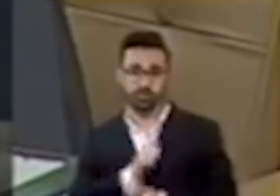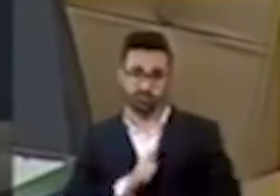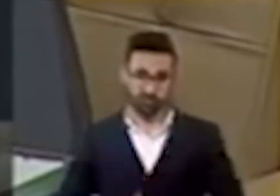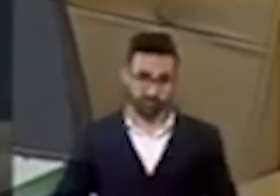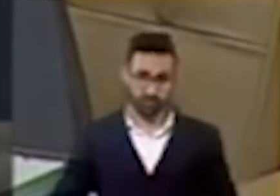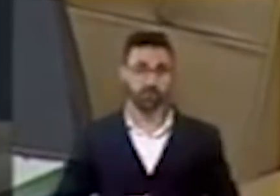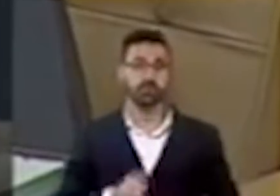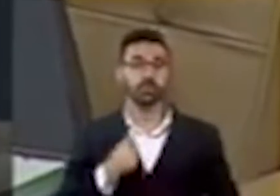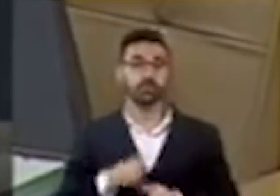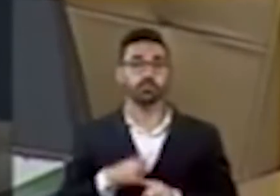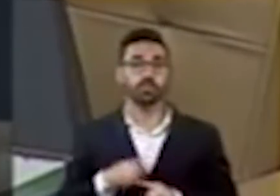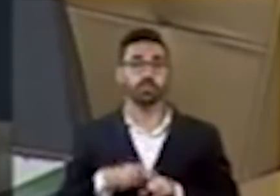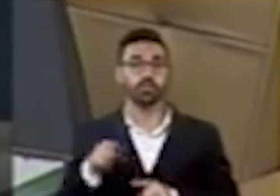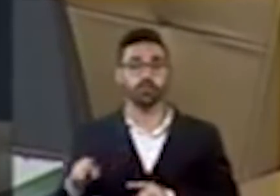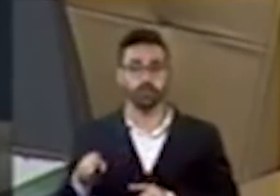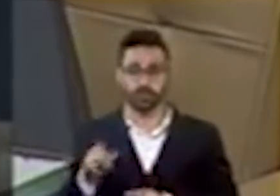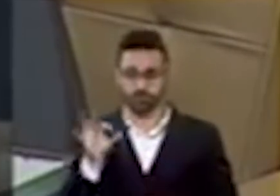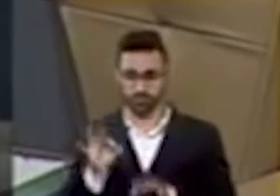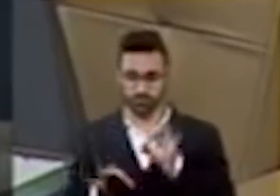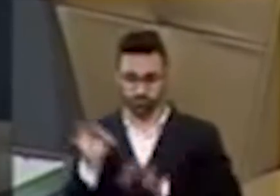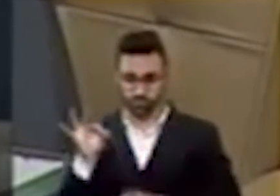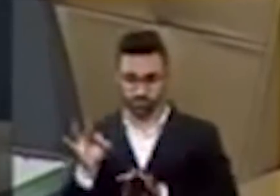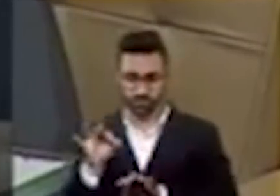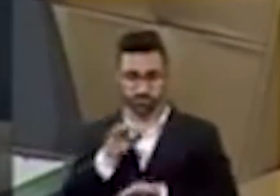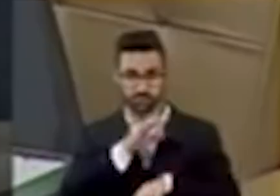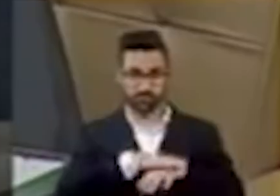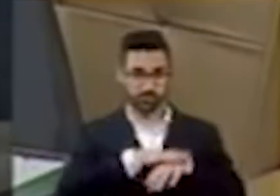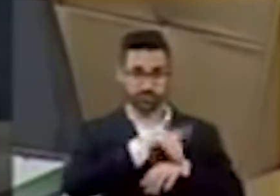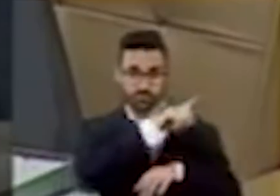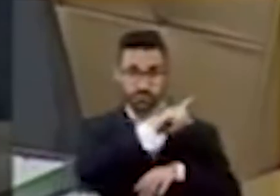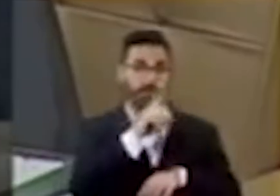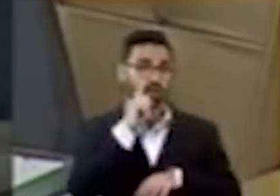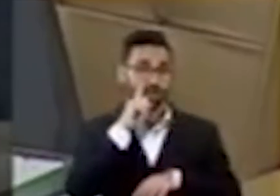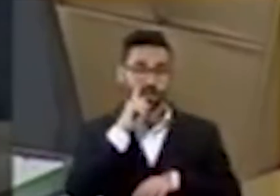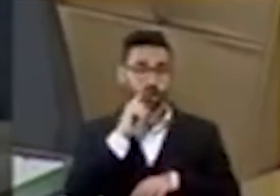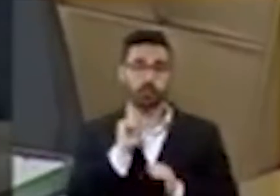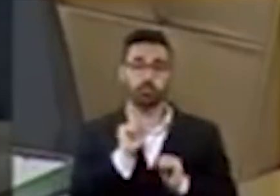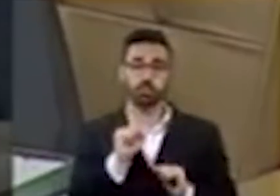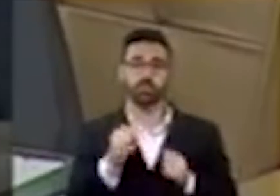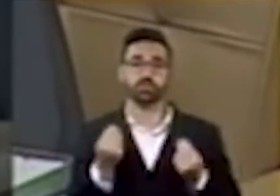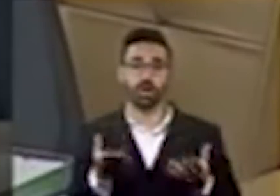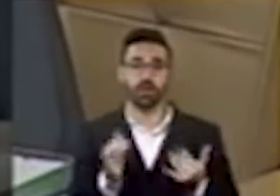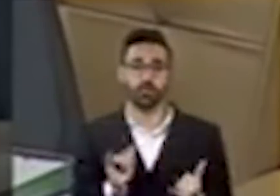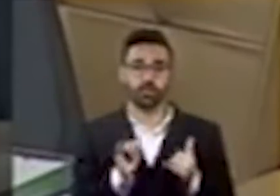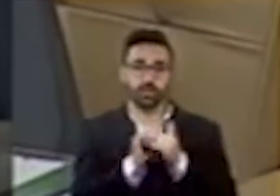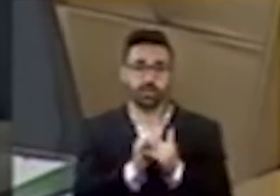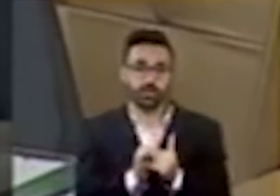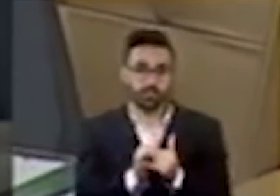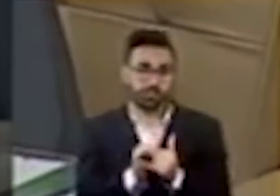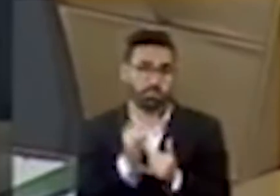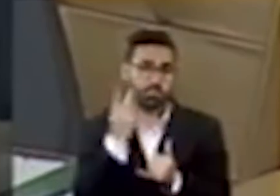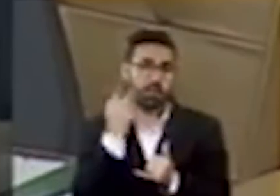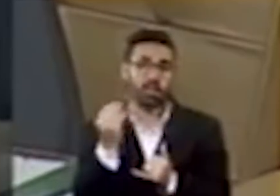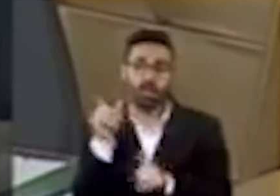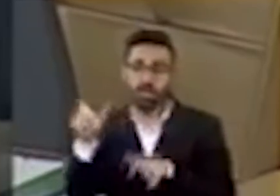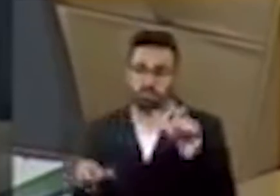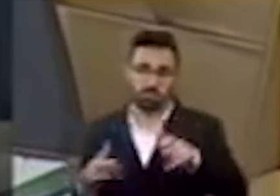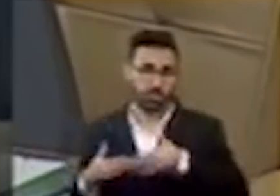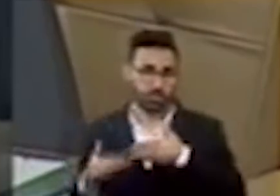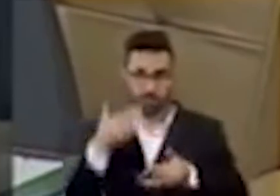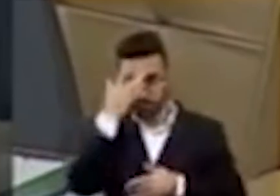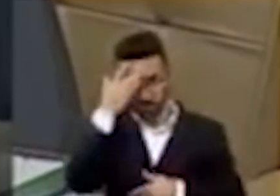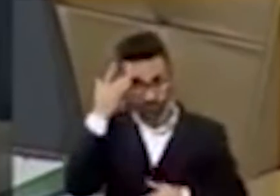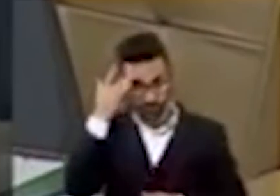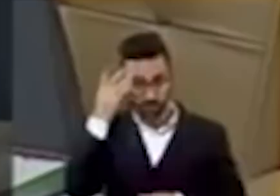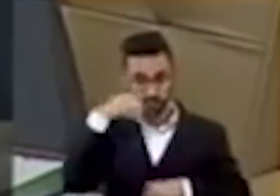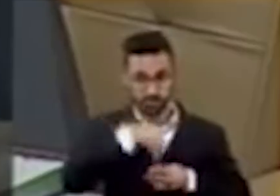que detém o poder de conceder o perdão, onde quer que ele pense que seja devido, detendo em seu peito